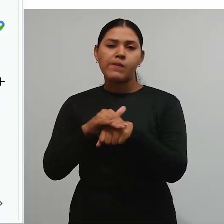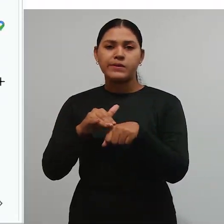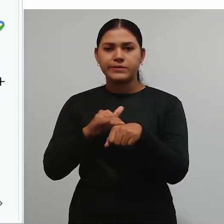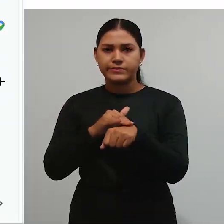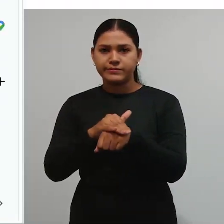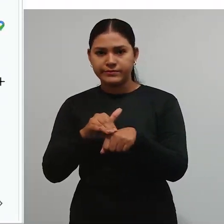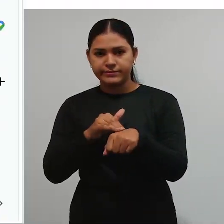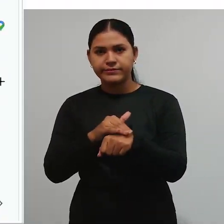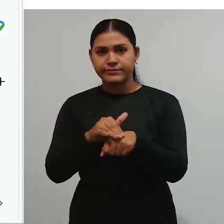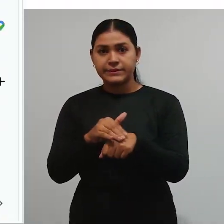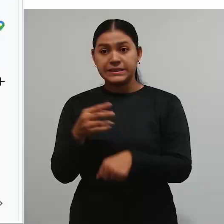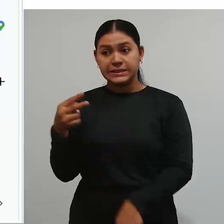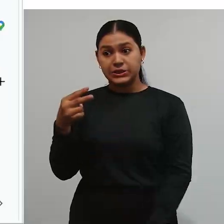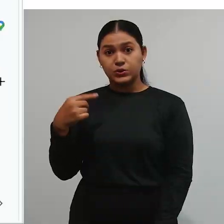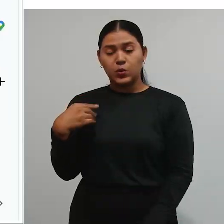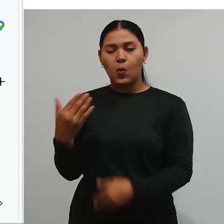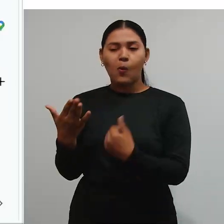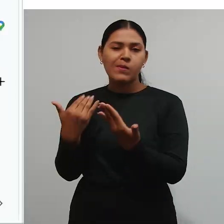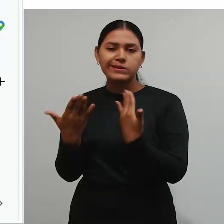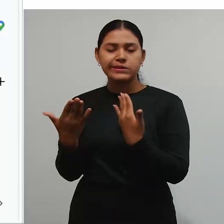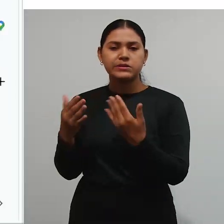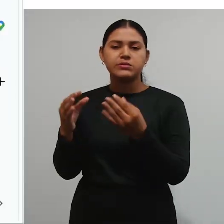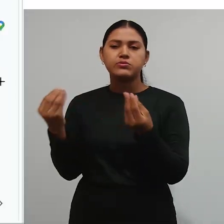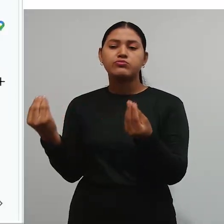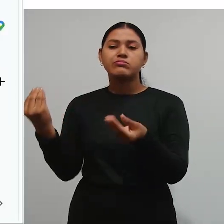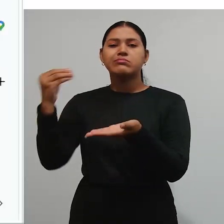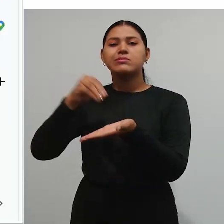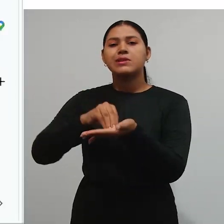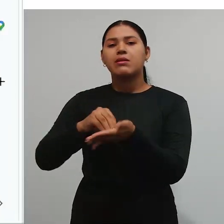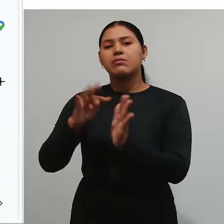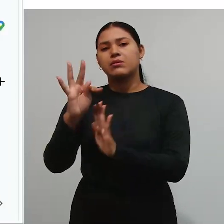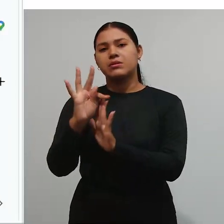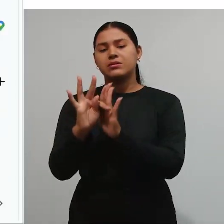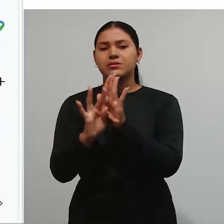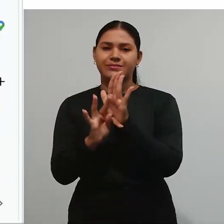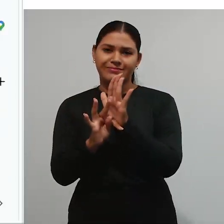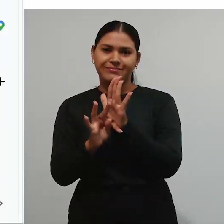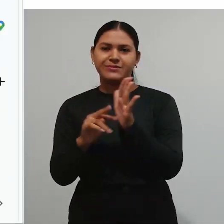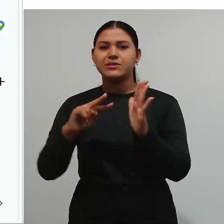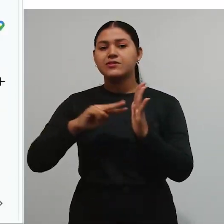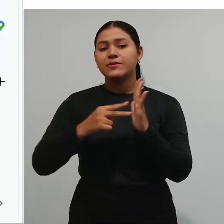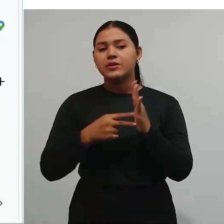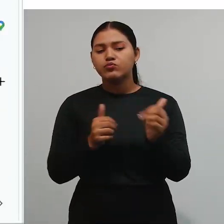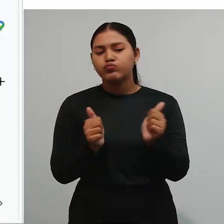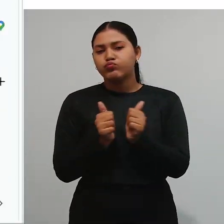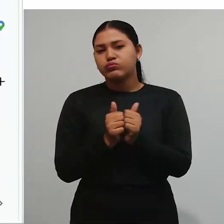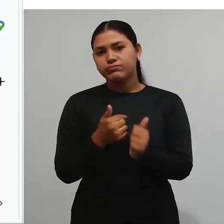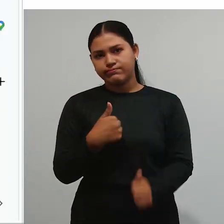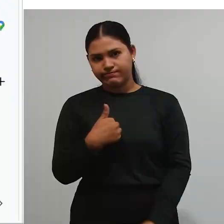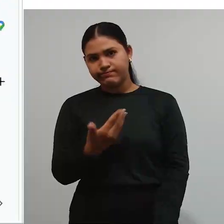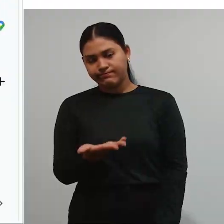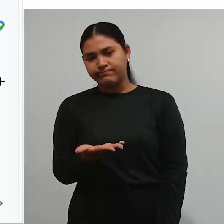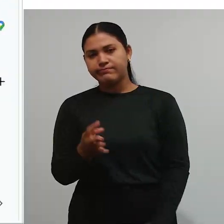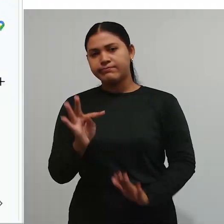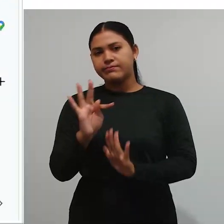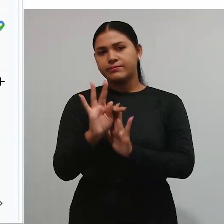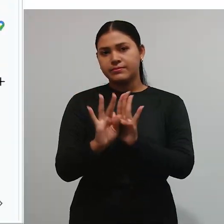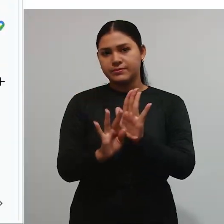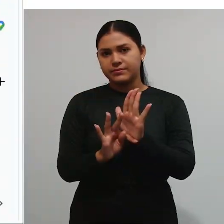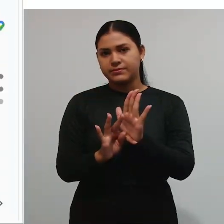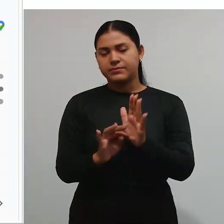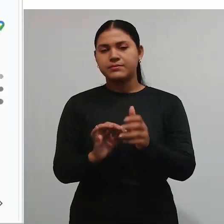segunda eu estou conversando com o Paulinho, né? Meu Paulinho está ali pertinho de mim, tá? Então, essa é a citação direta curta. Direta